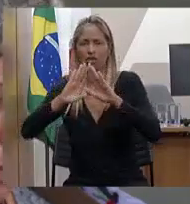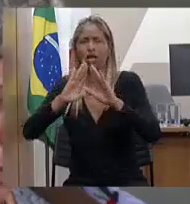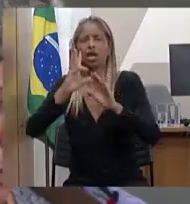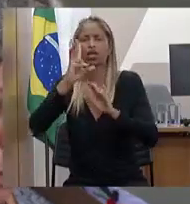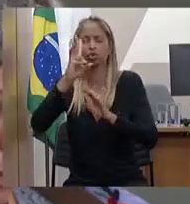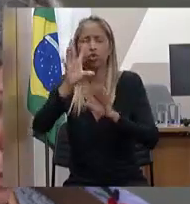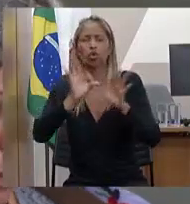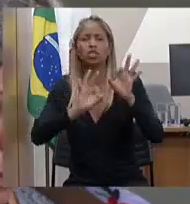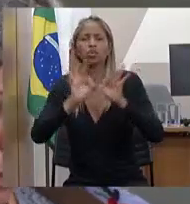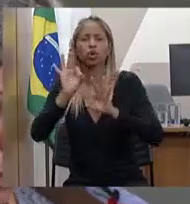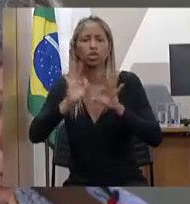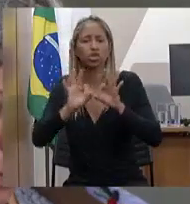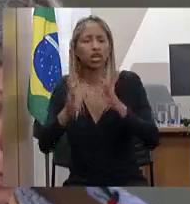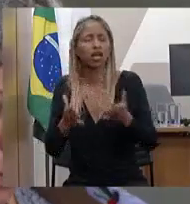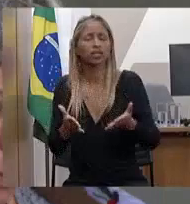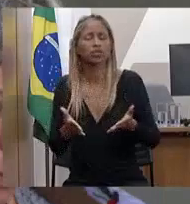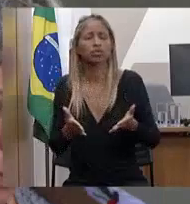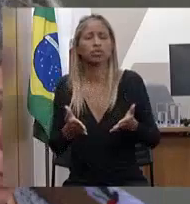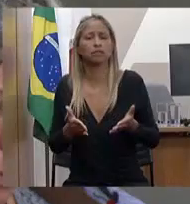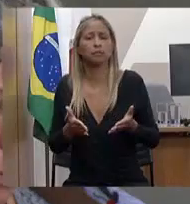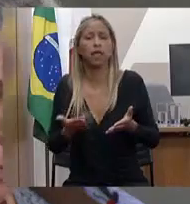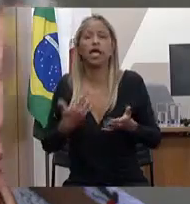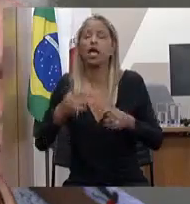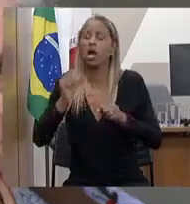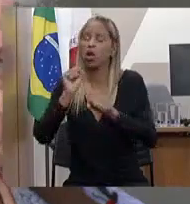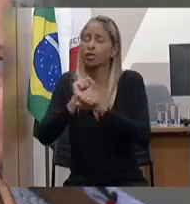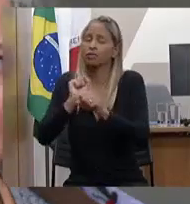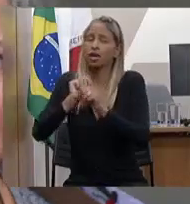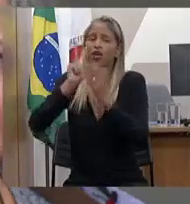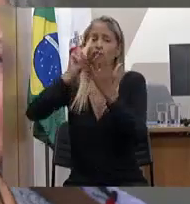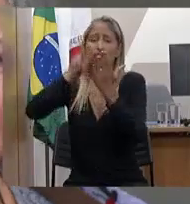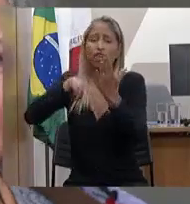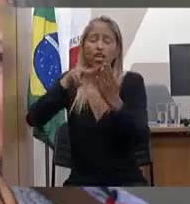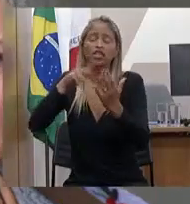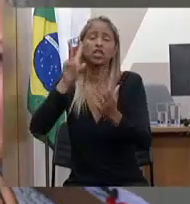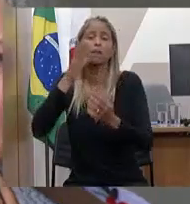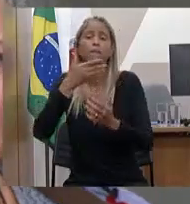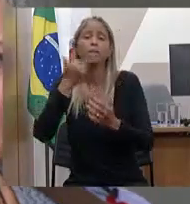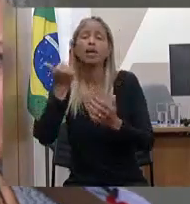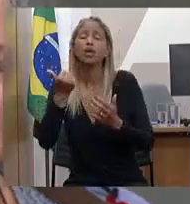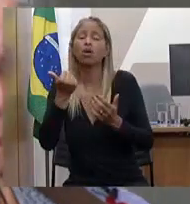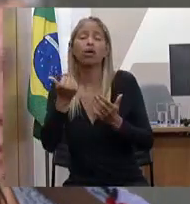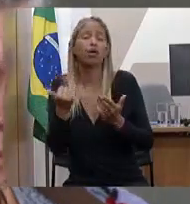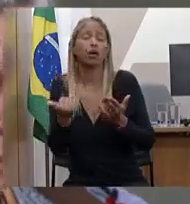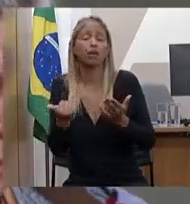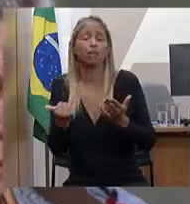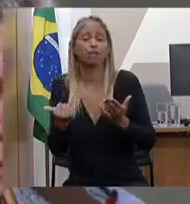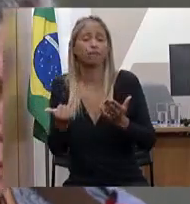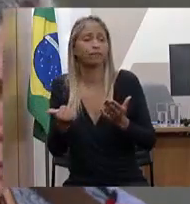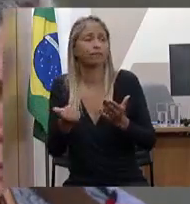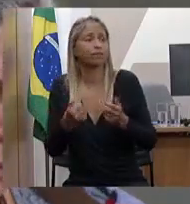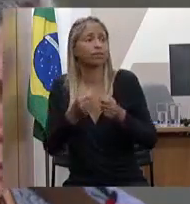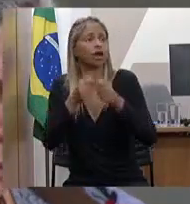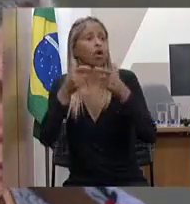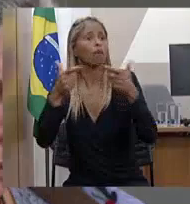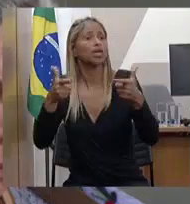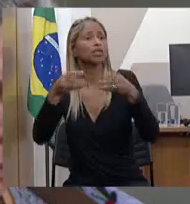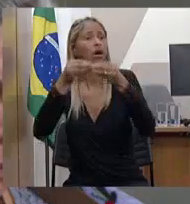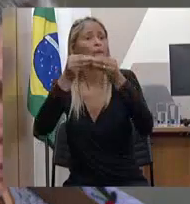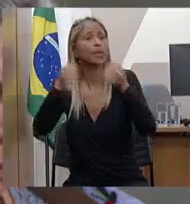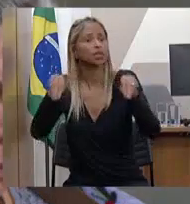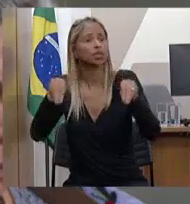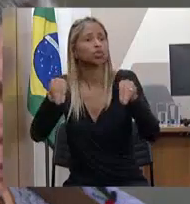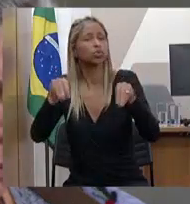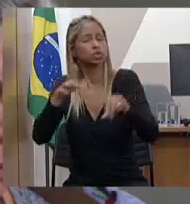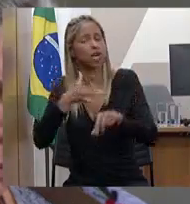dois projetos tramitando eu espero que revejam melhor essas cláusulas para não aumentar ainda maior o prejuízo